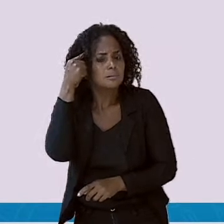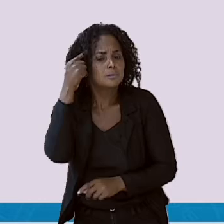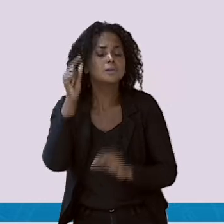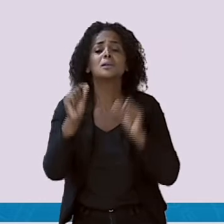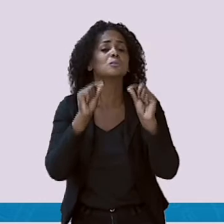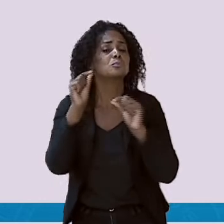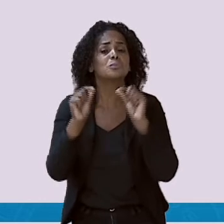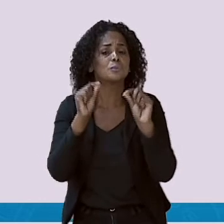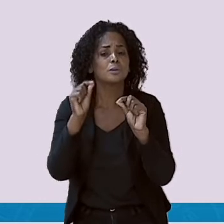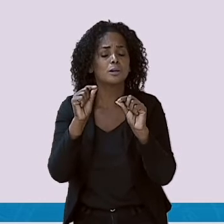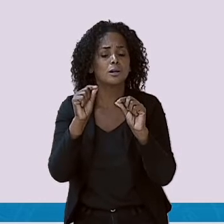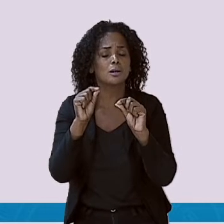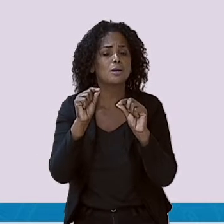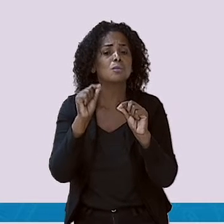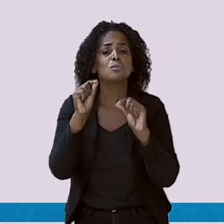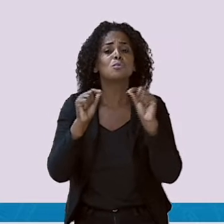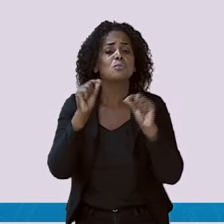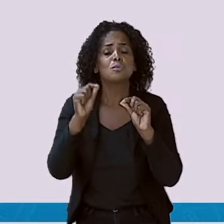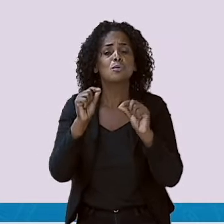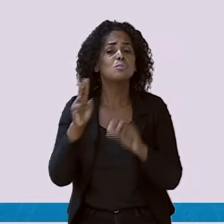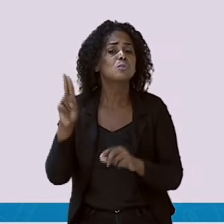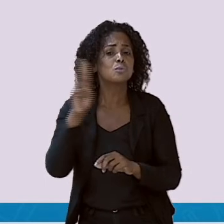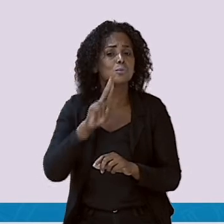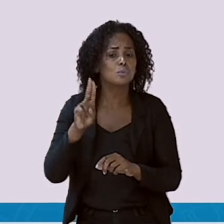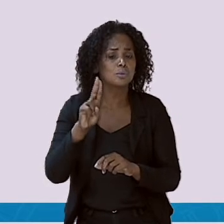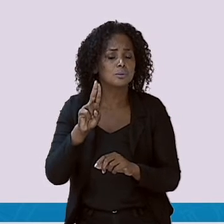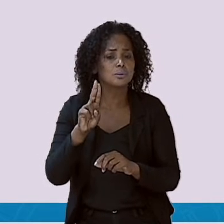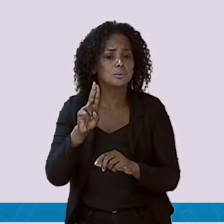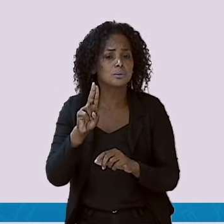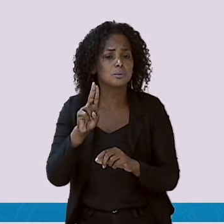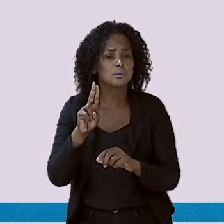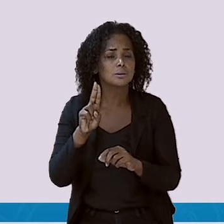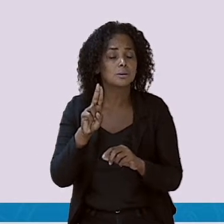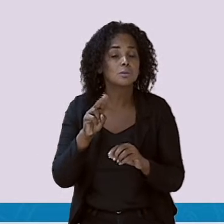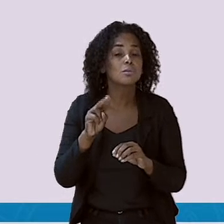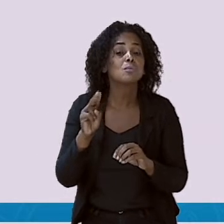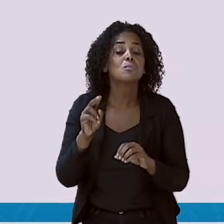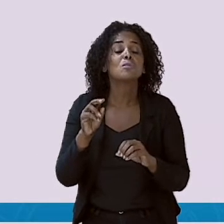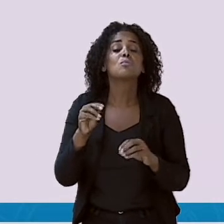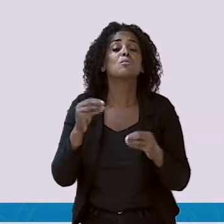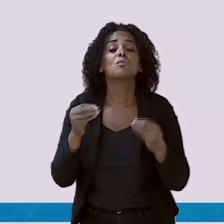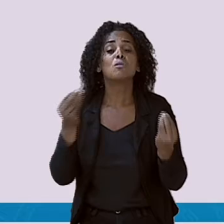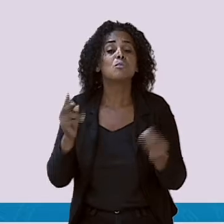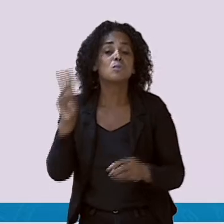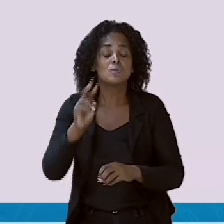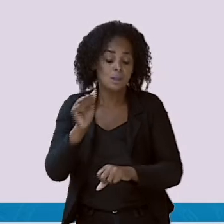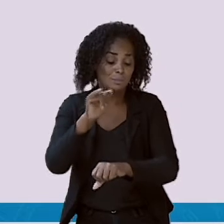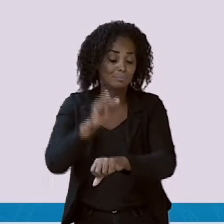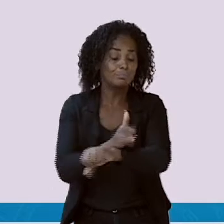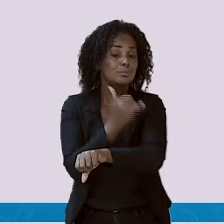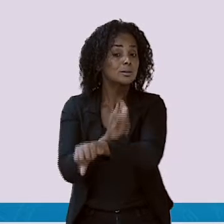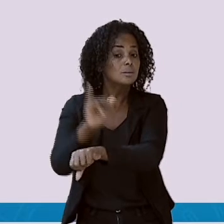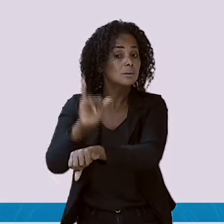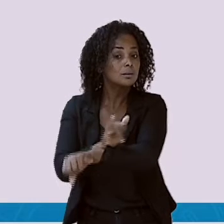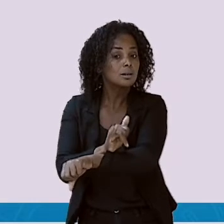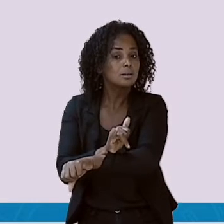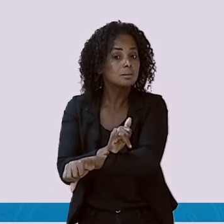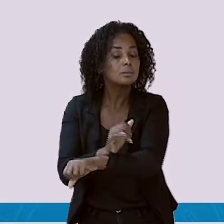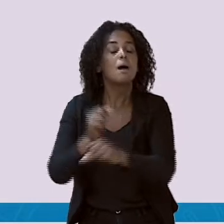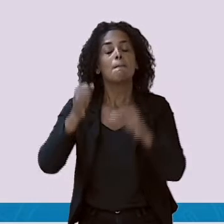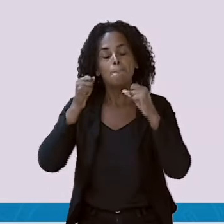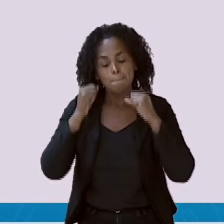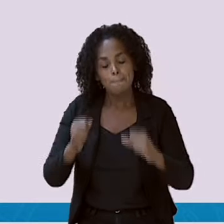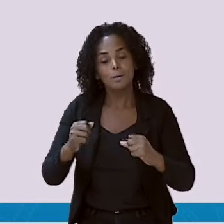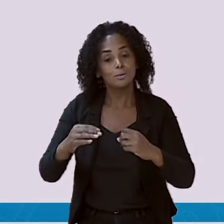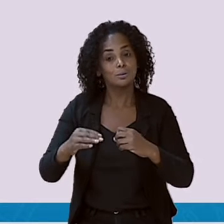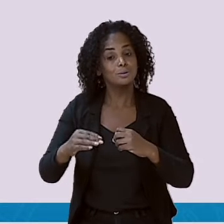Como você utiliza estratégias para fazer cálculo mentalmente. Você pode utilizar o arredondamento para